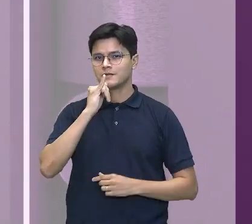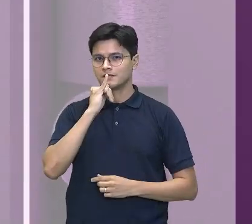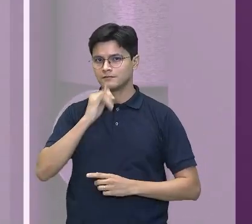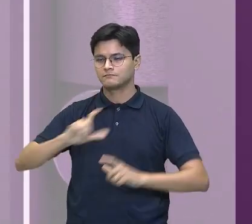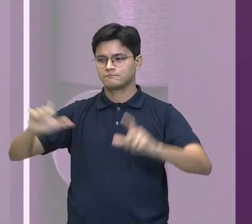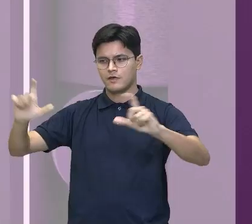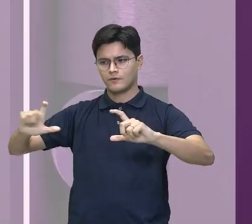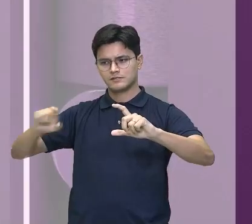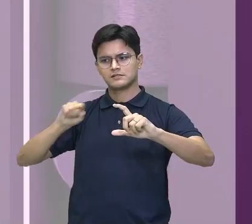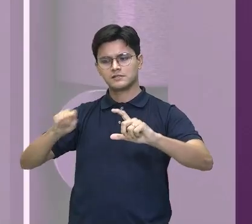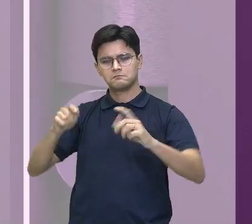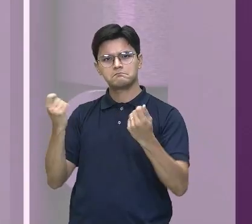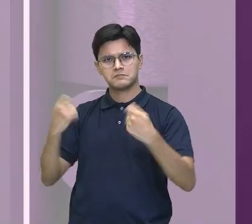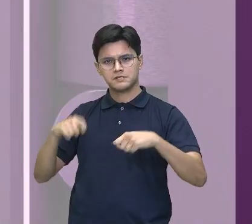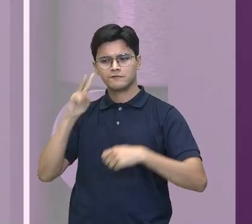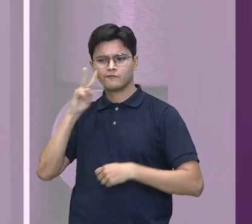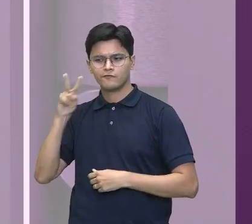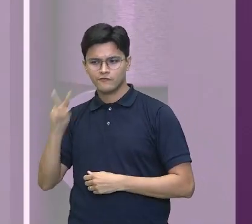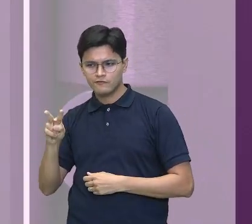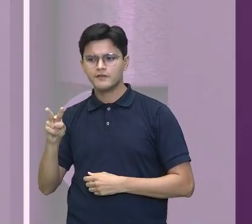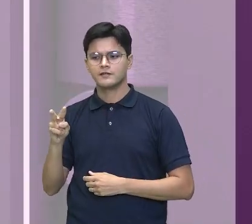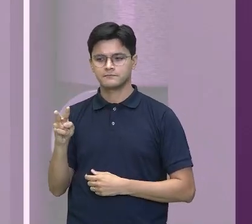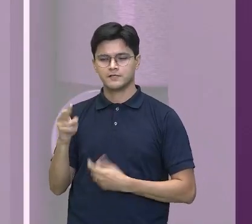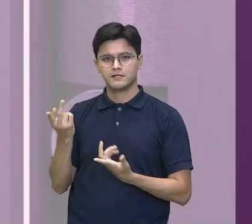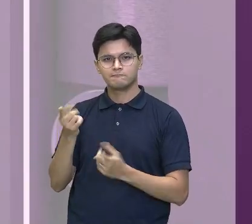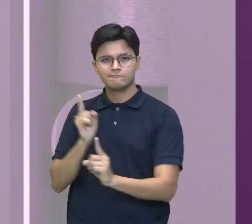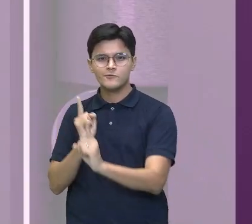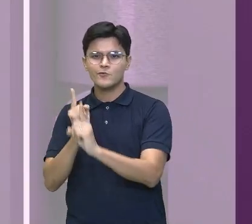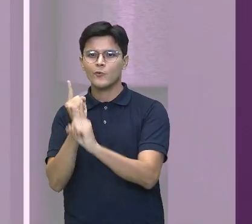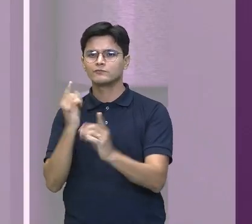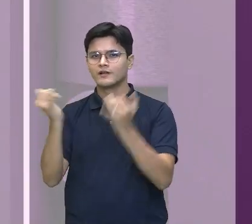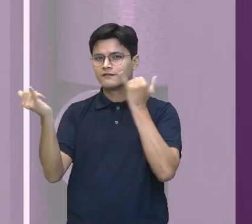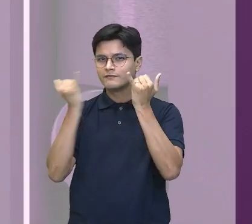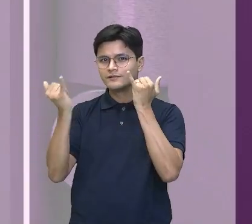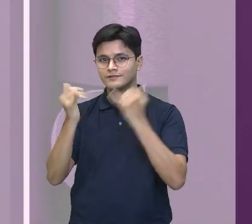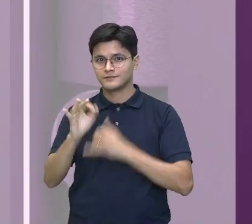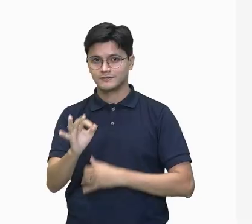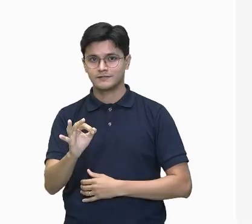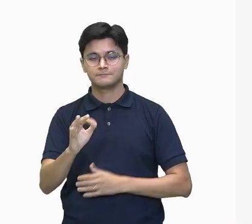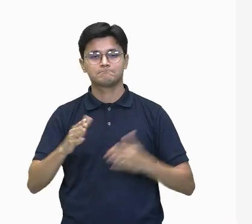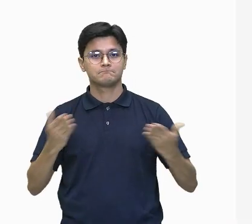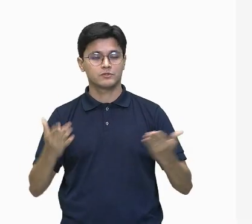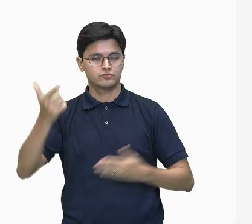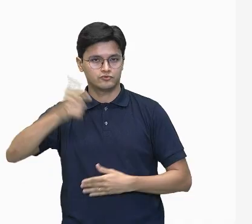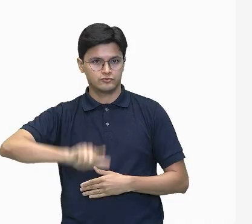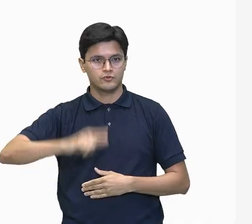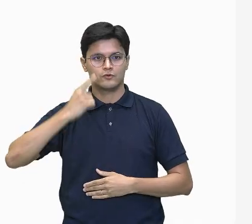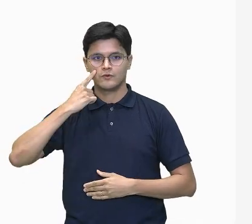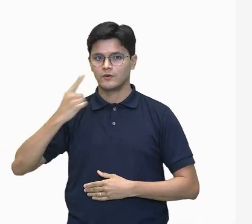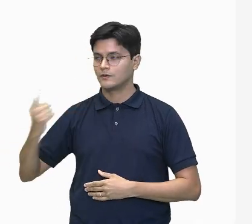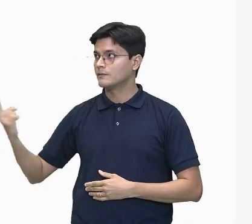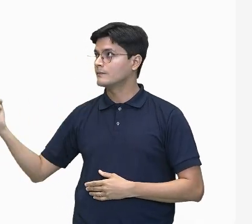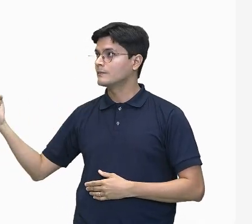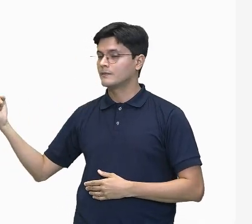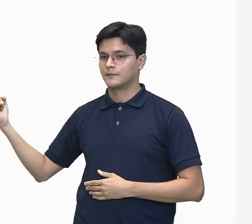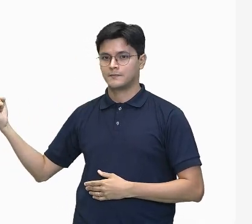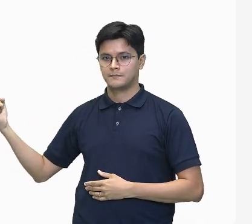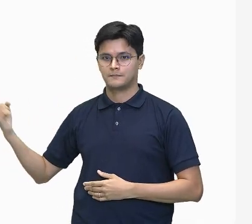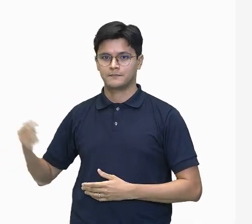já extrair essas informações dessa equação reduzida, tá bom? Então vamos voltar aí para a TV interativa,